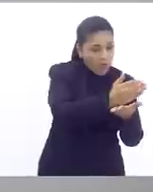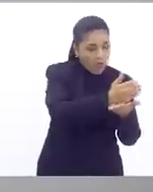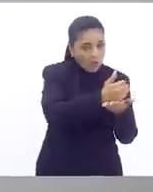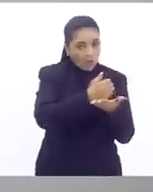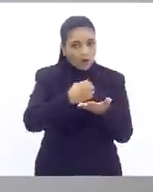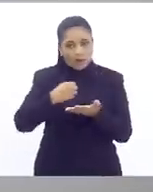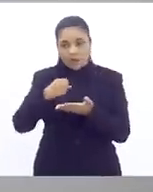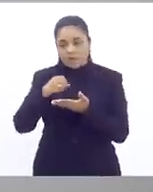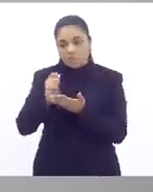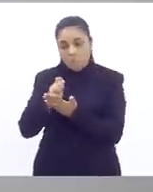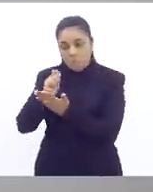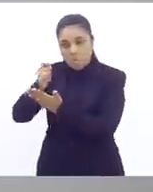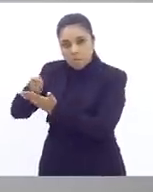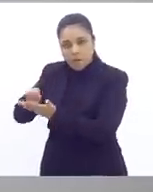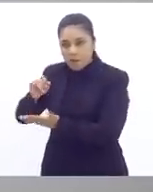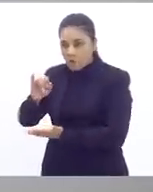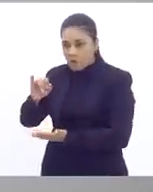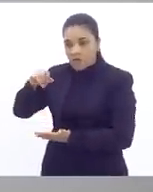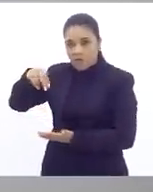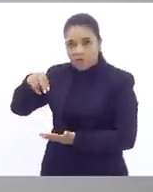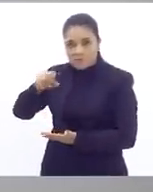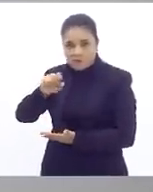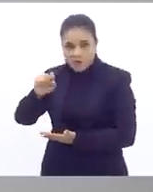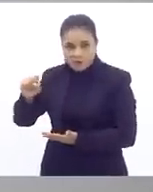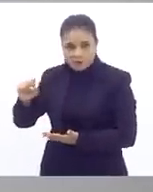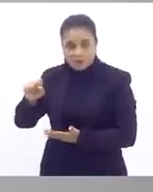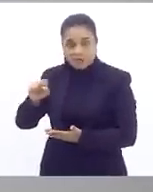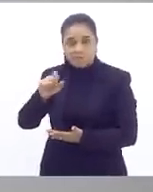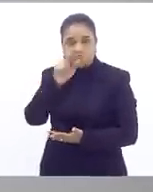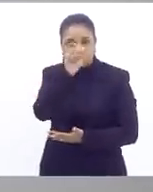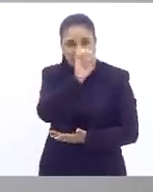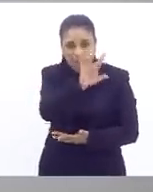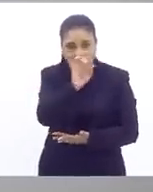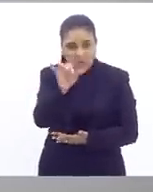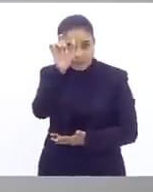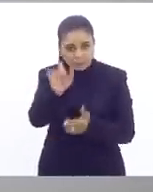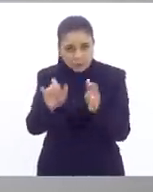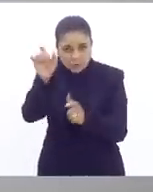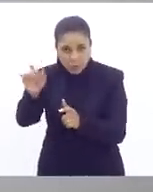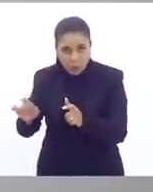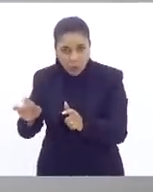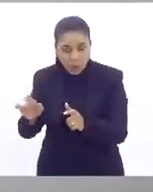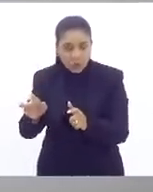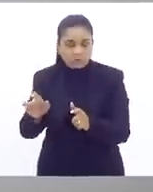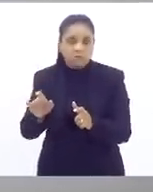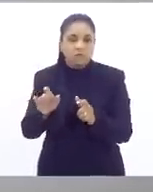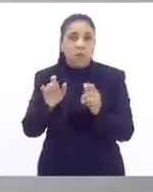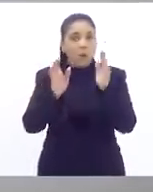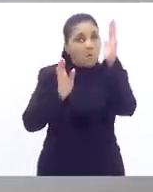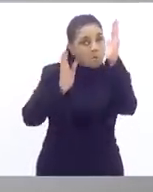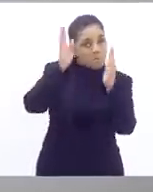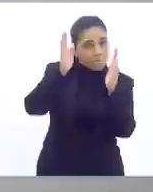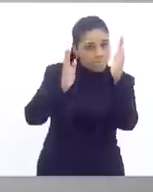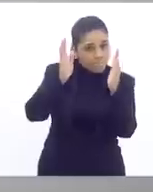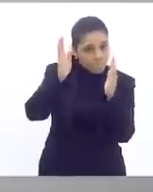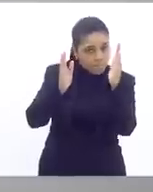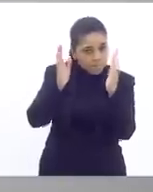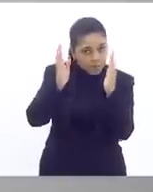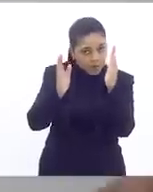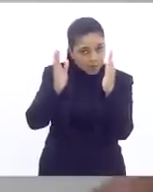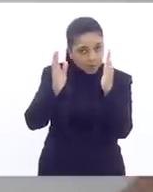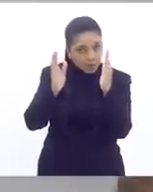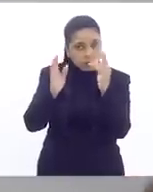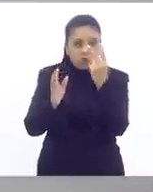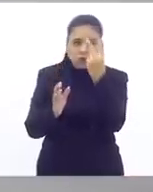INSS a contribuição individual e patronal relativa esse período que imaginemos